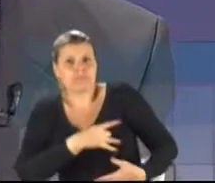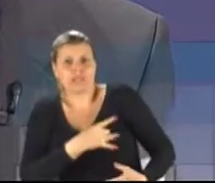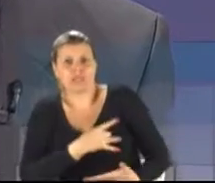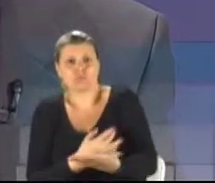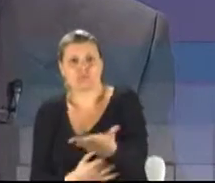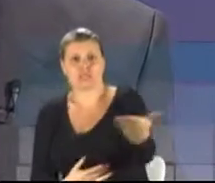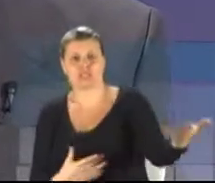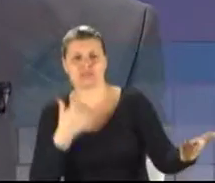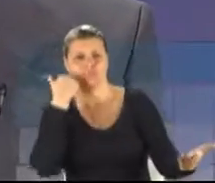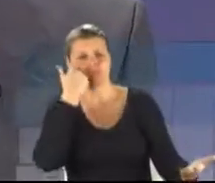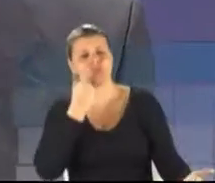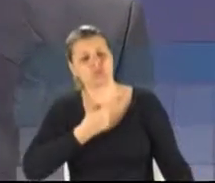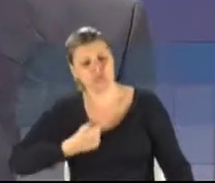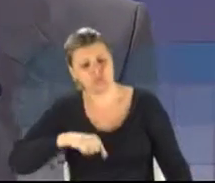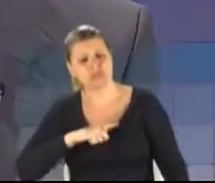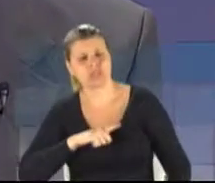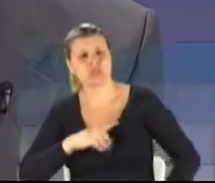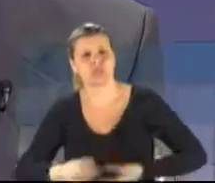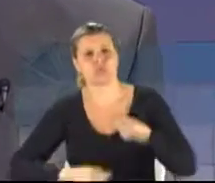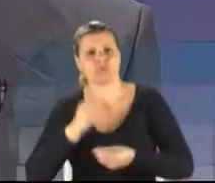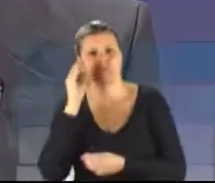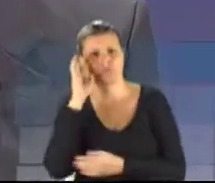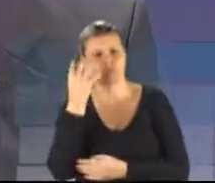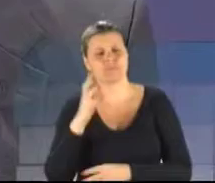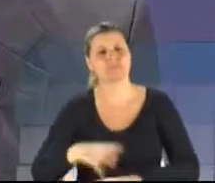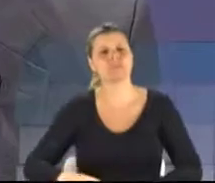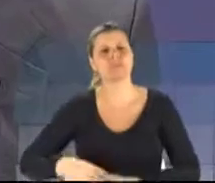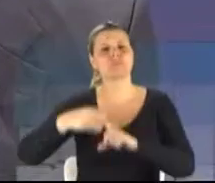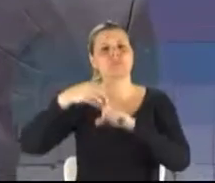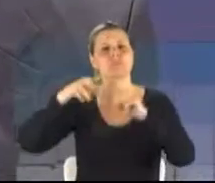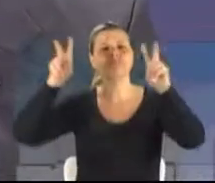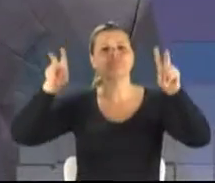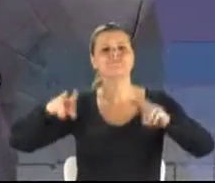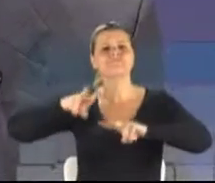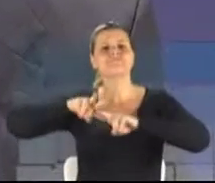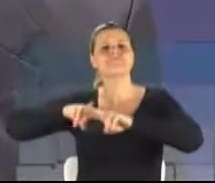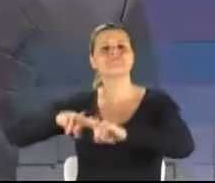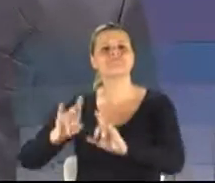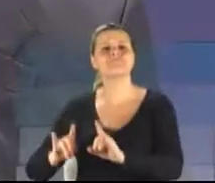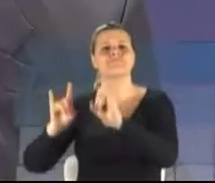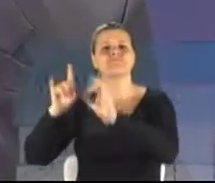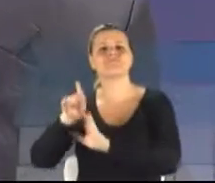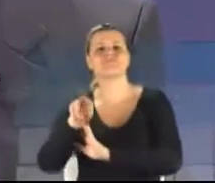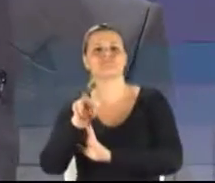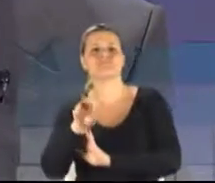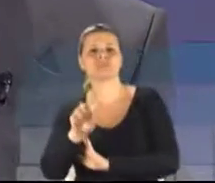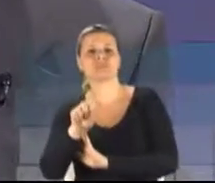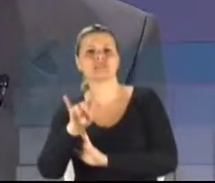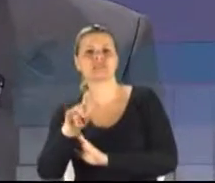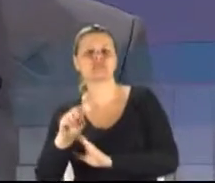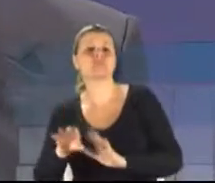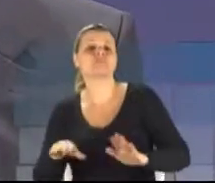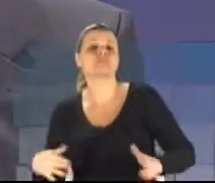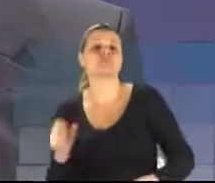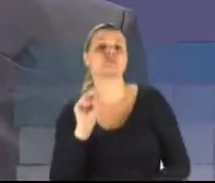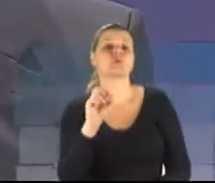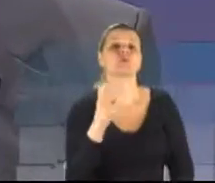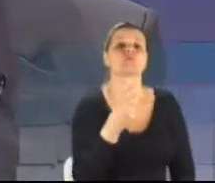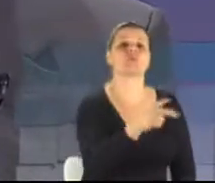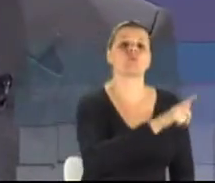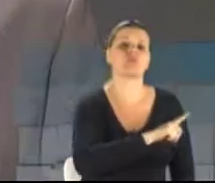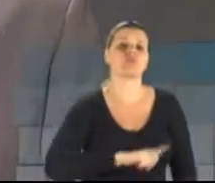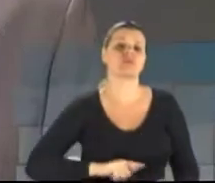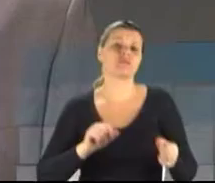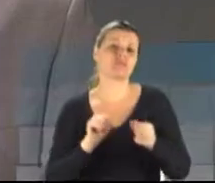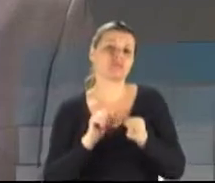solução principalmente para os presídios o que que o teu governo Se caso você for eleito vai fazer para solucionar esse